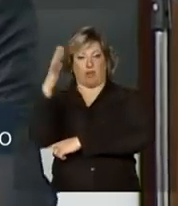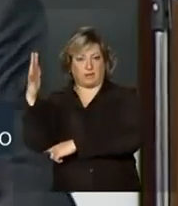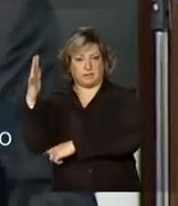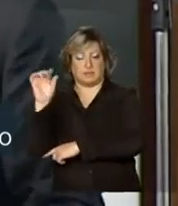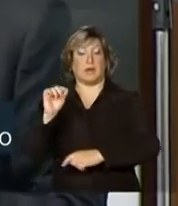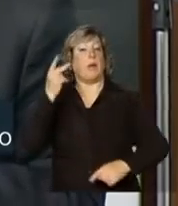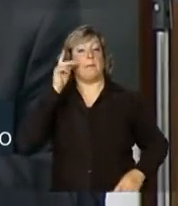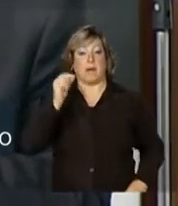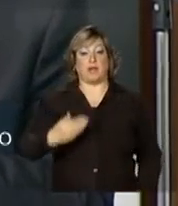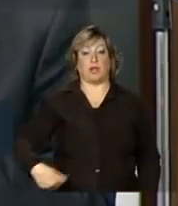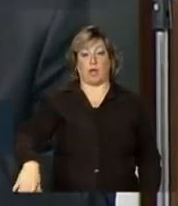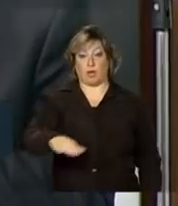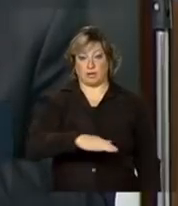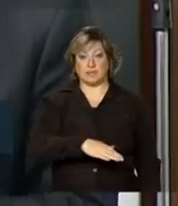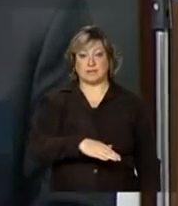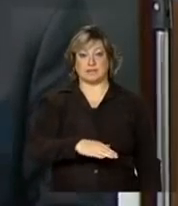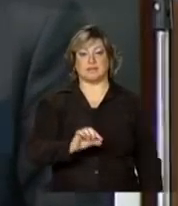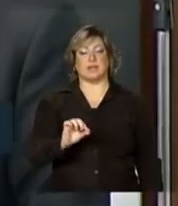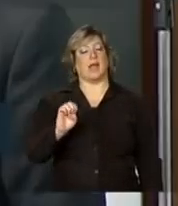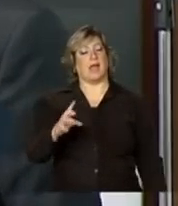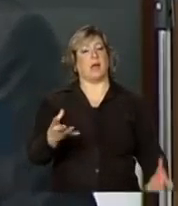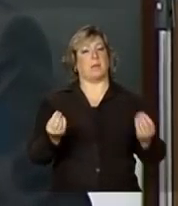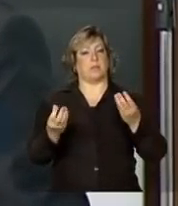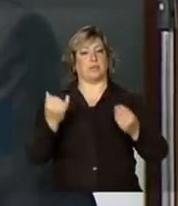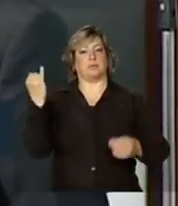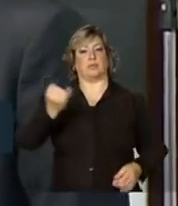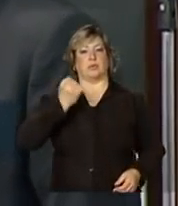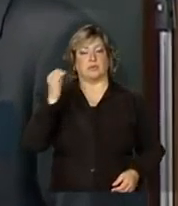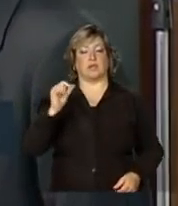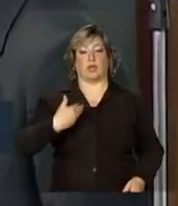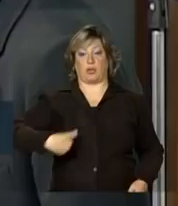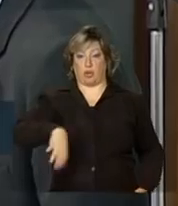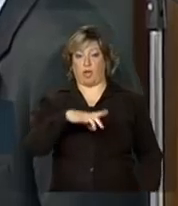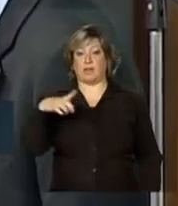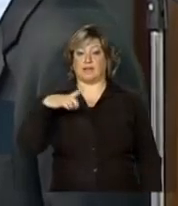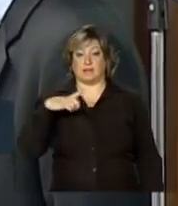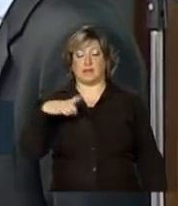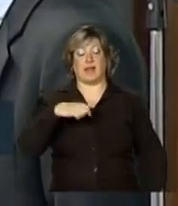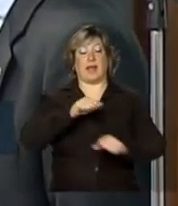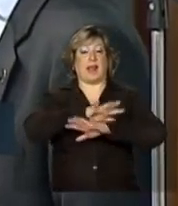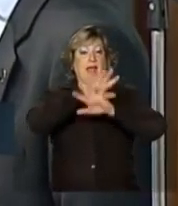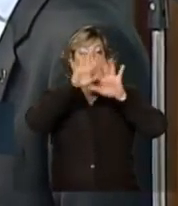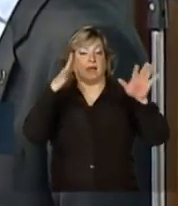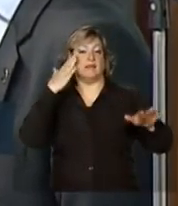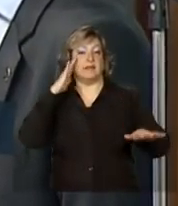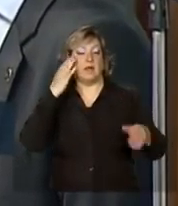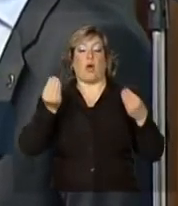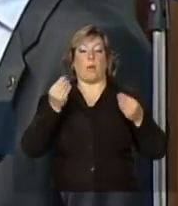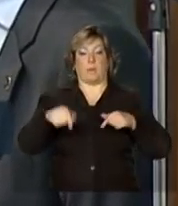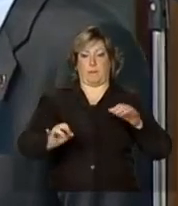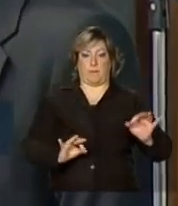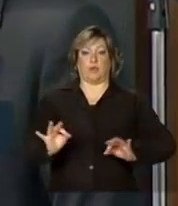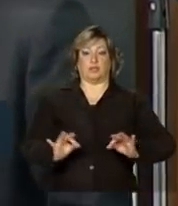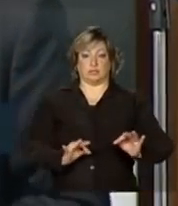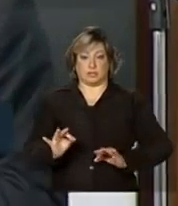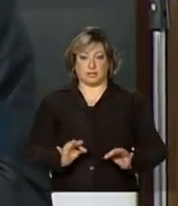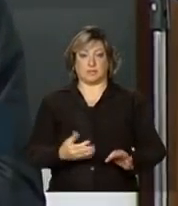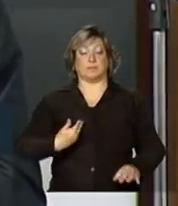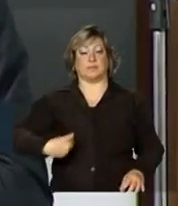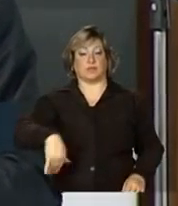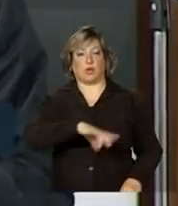Para nós, é muito importante que a gente tenha clareza do nosso projeto. E nós